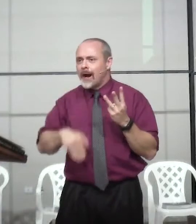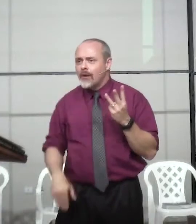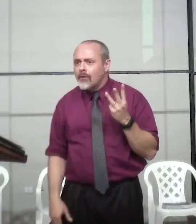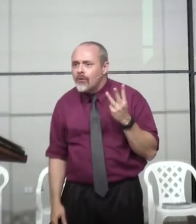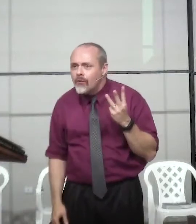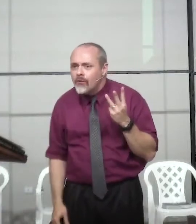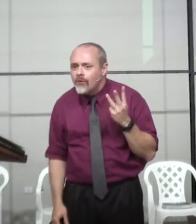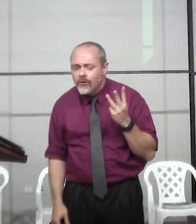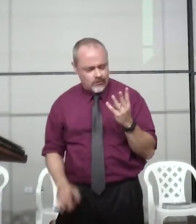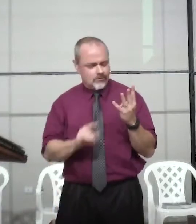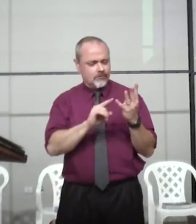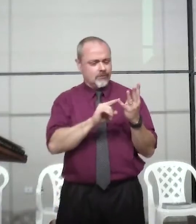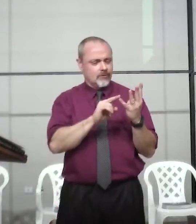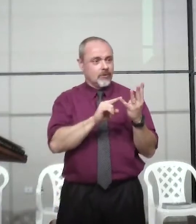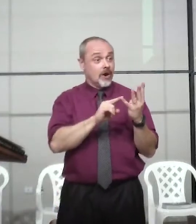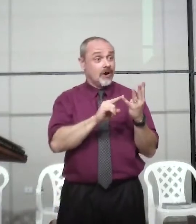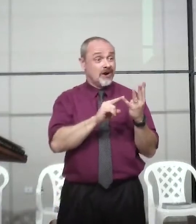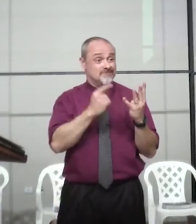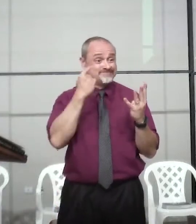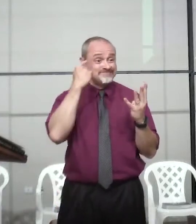Falar mal?